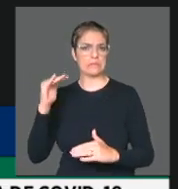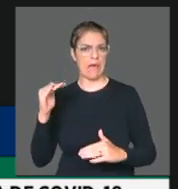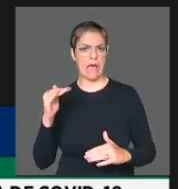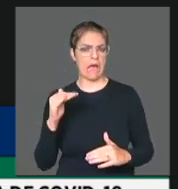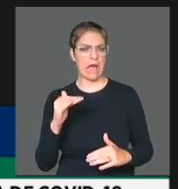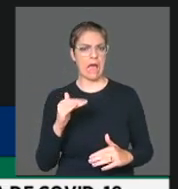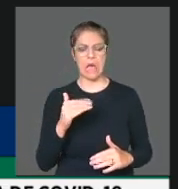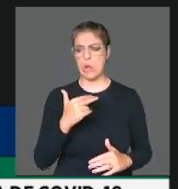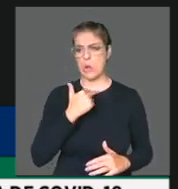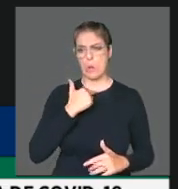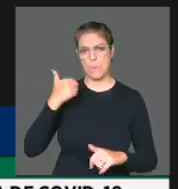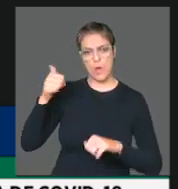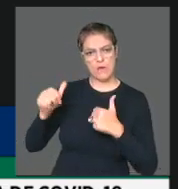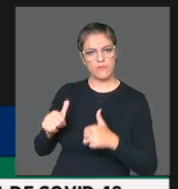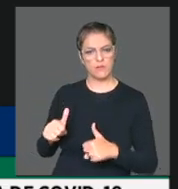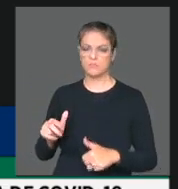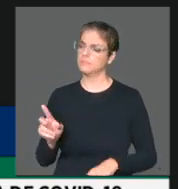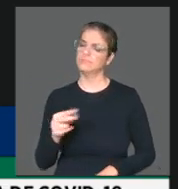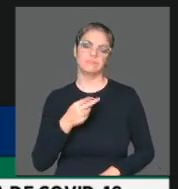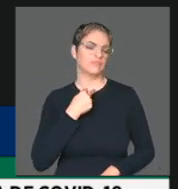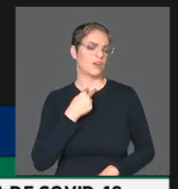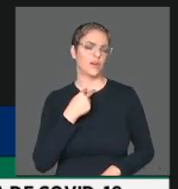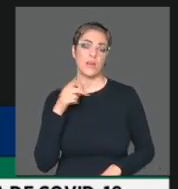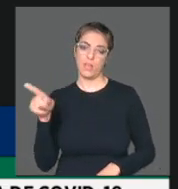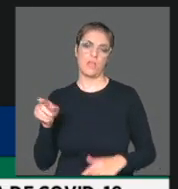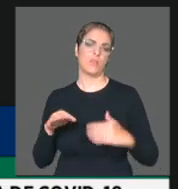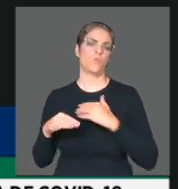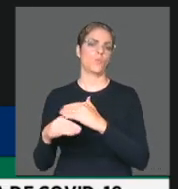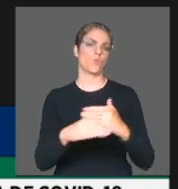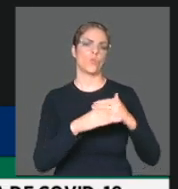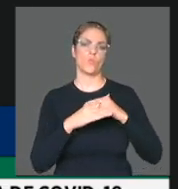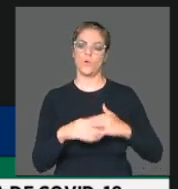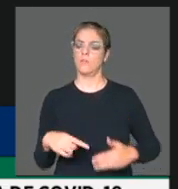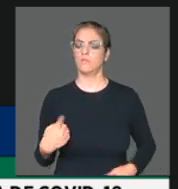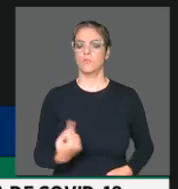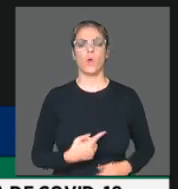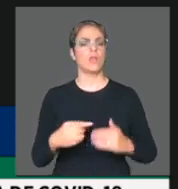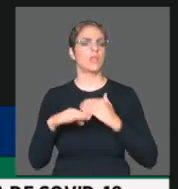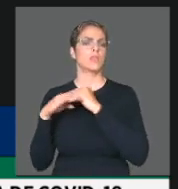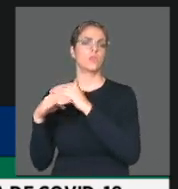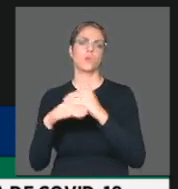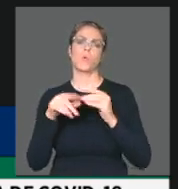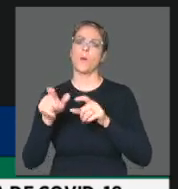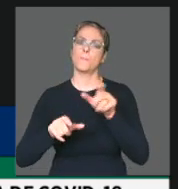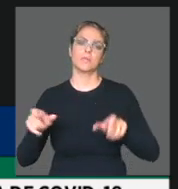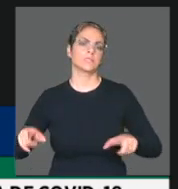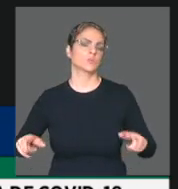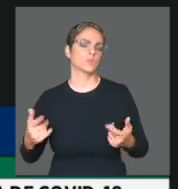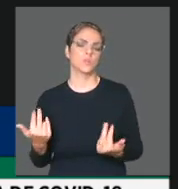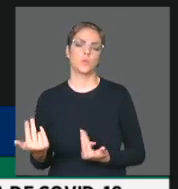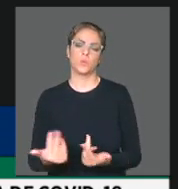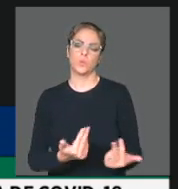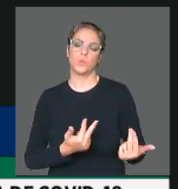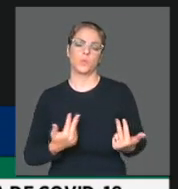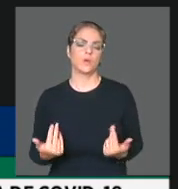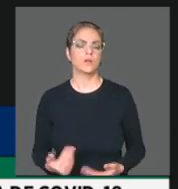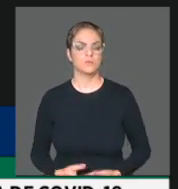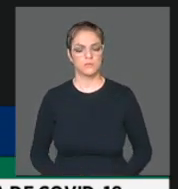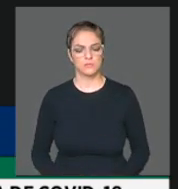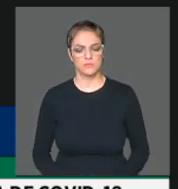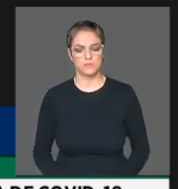acima das pessoas comuns? Não, não está. Nenhum de nós está. Nós temos que estar protegidos de crime de